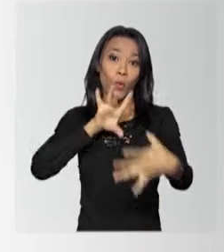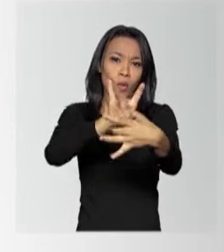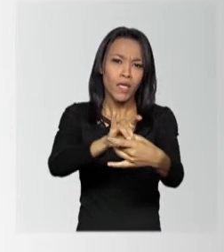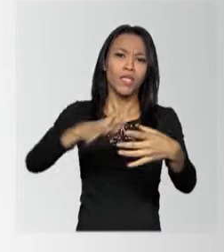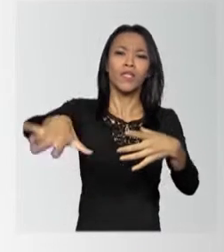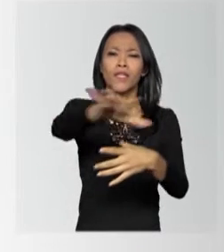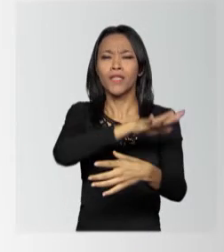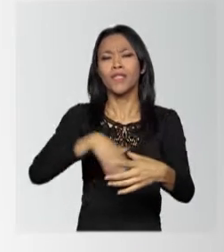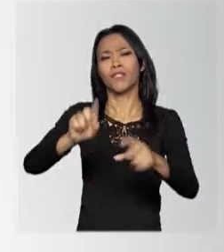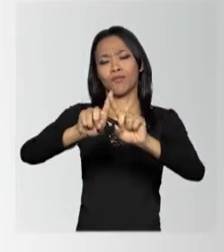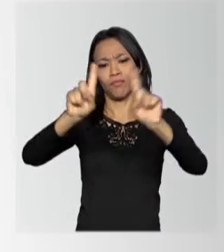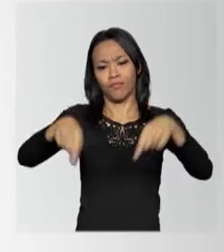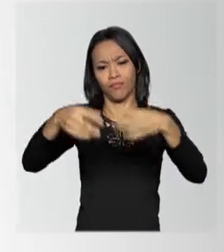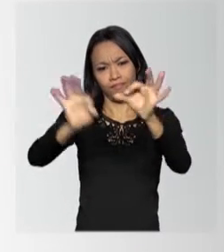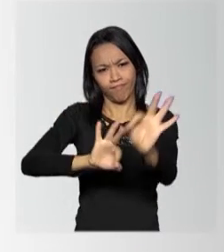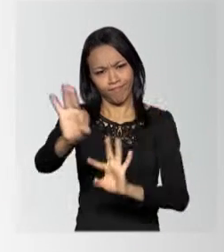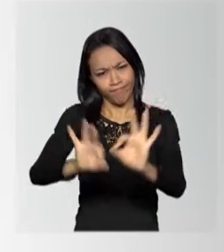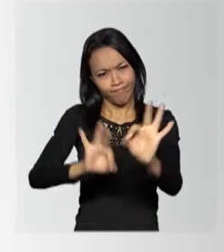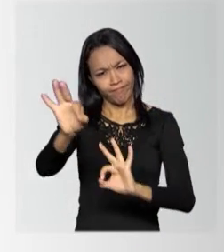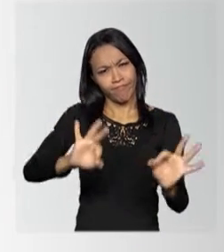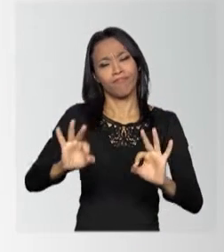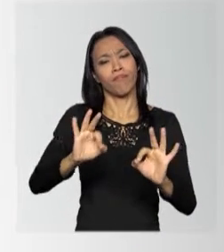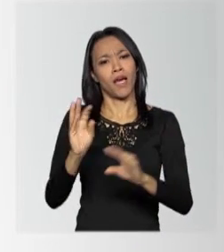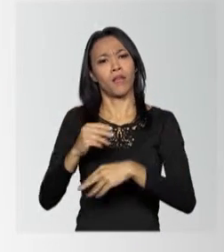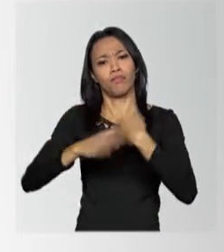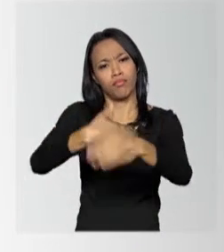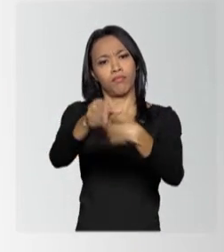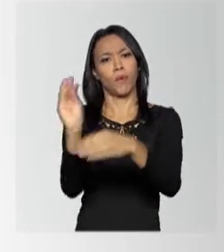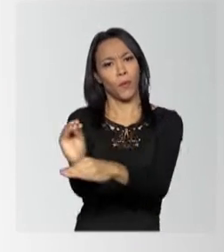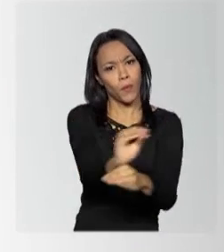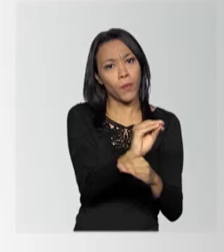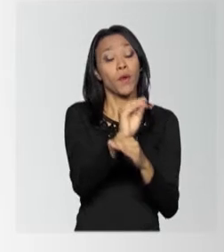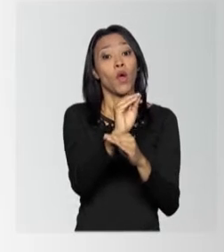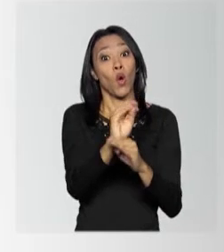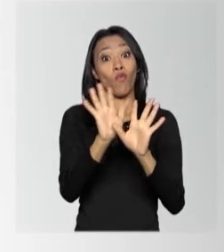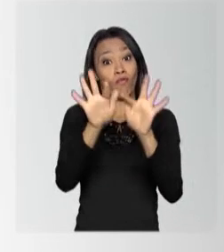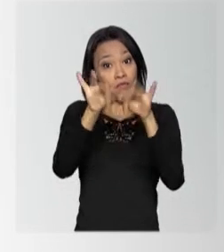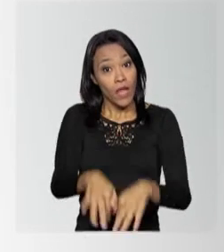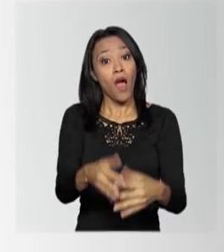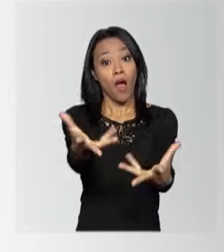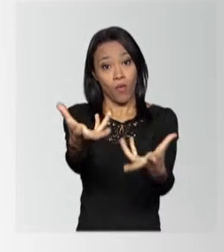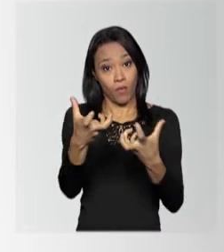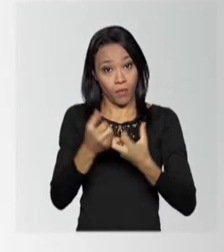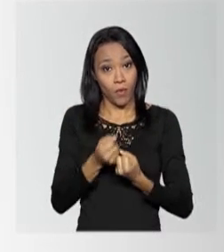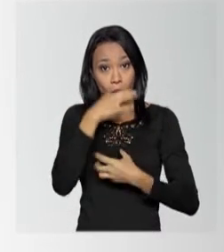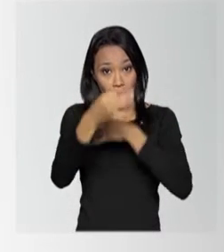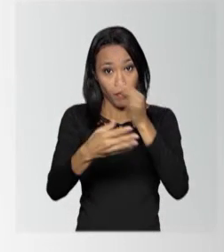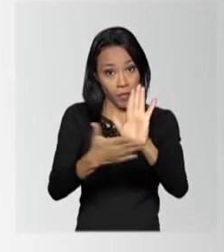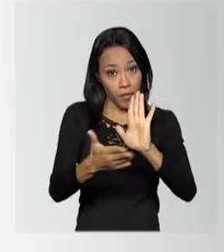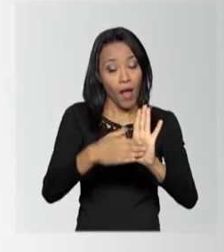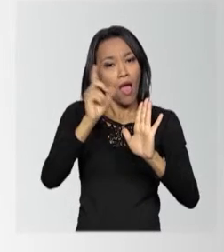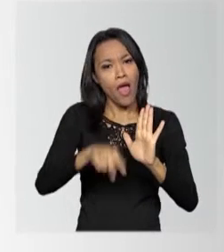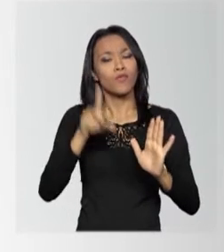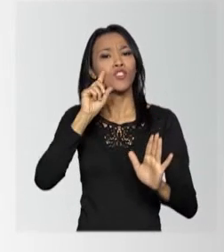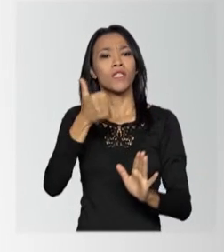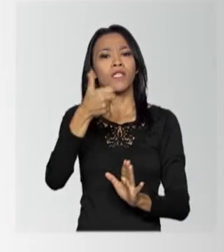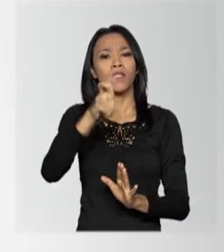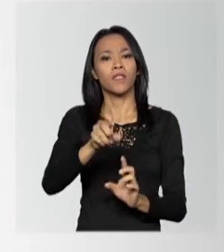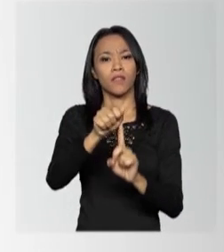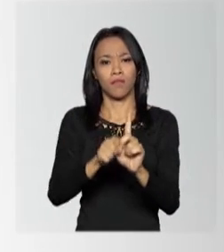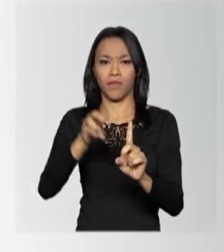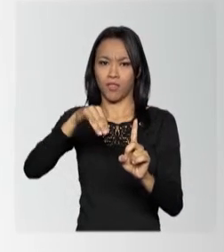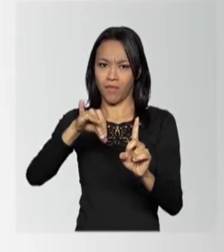da Agenda 2030 para o Desenvolvimento Sustentável. O prazo final para a entrega das contribuições é dia 15 de